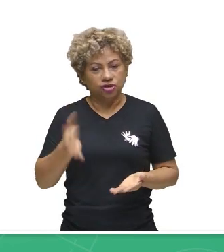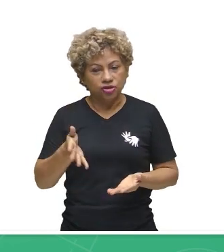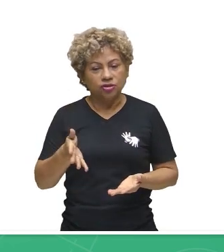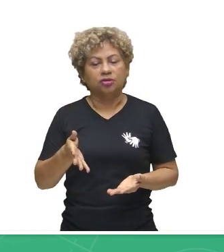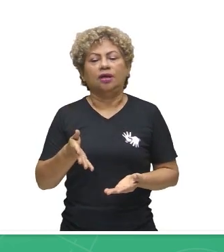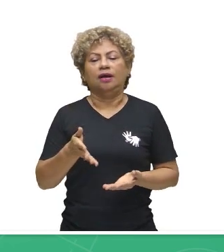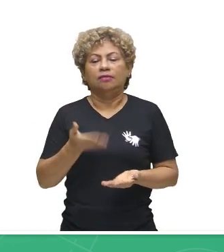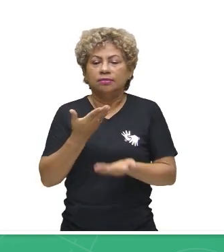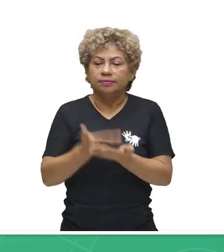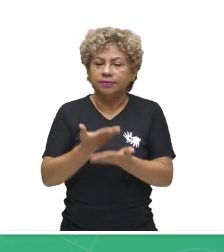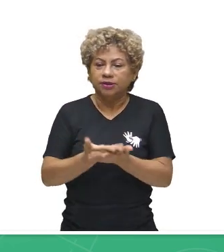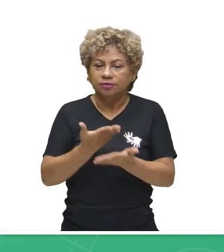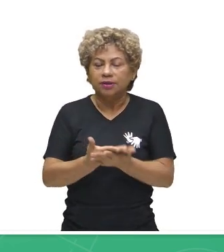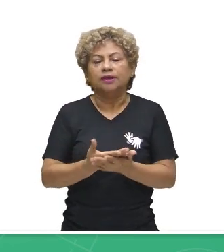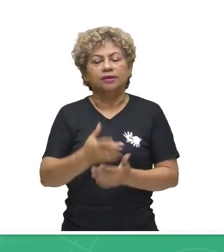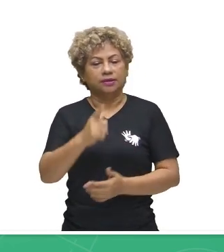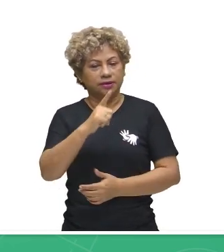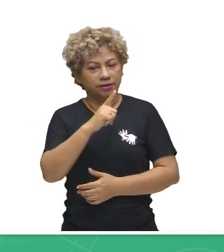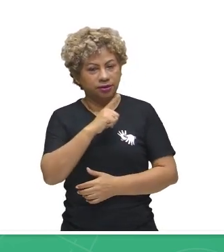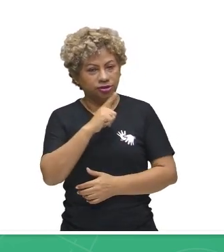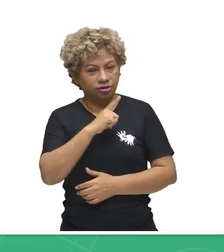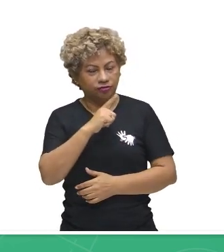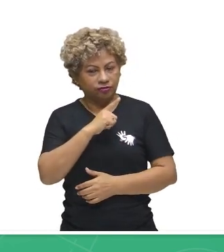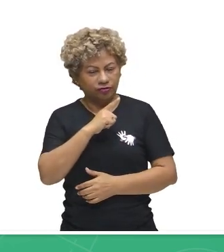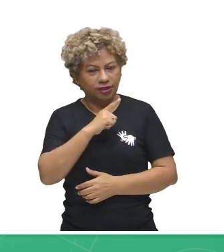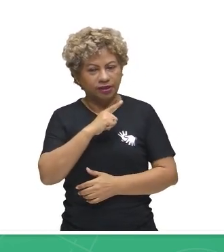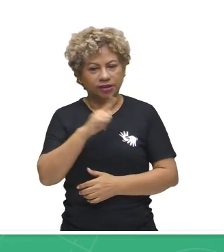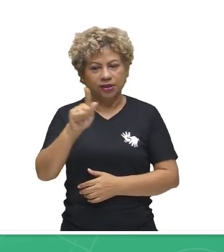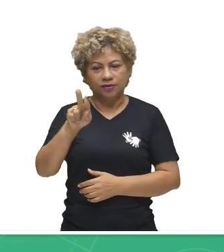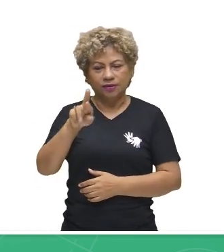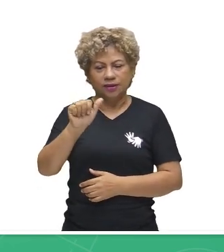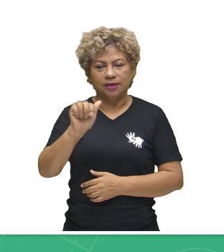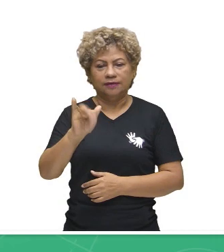vou aplicar envolvendo aí o gráfico.